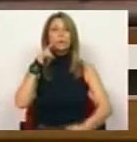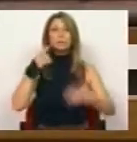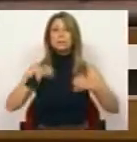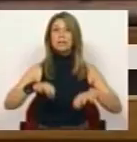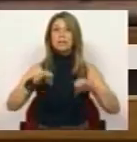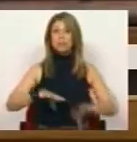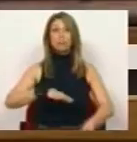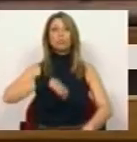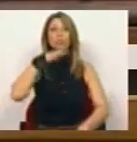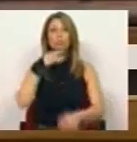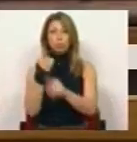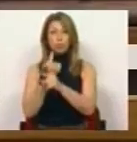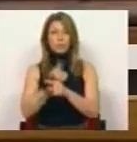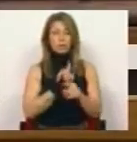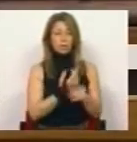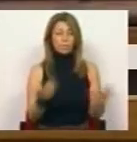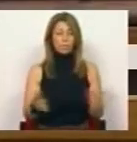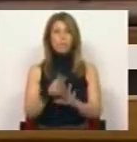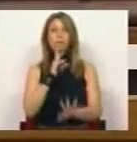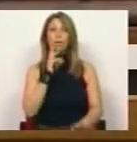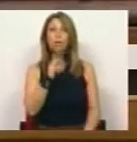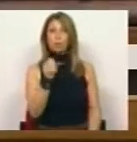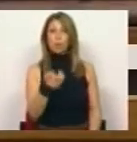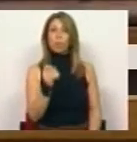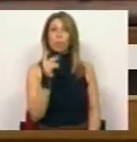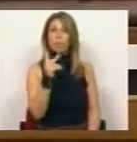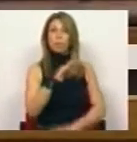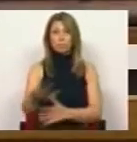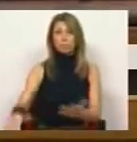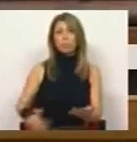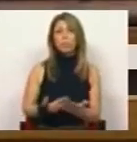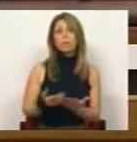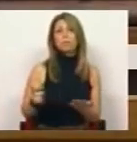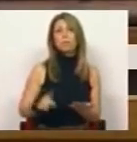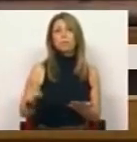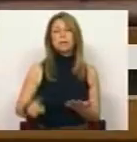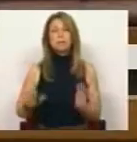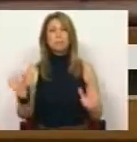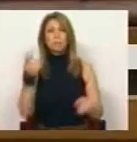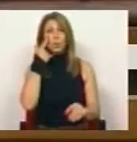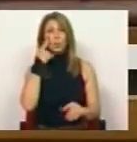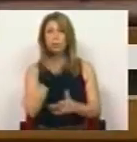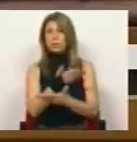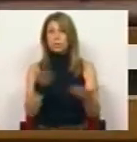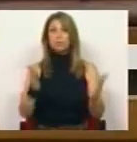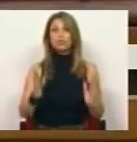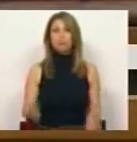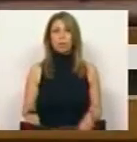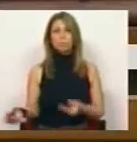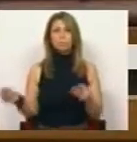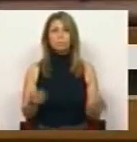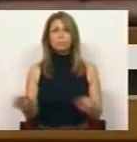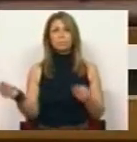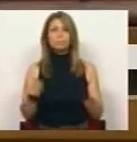poluição. Essas respostas que o PEV tem proposto são conhecidas e já passaram pela apresentação